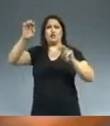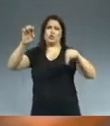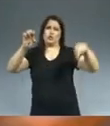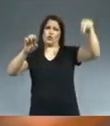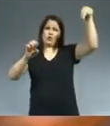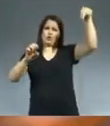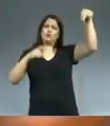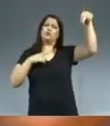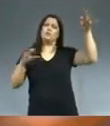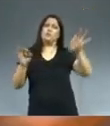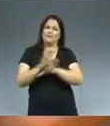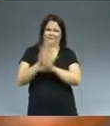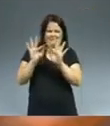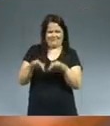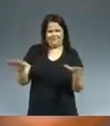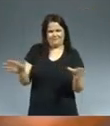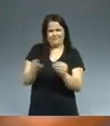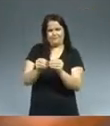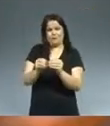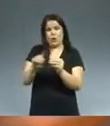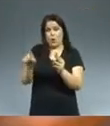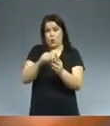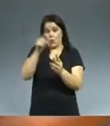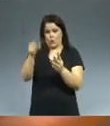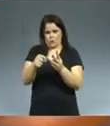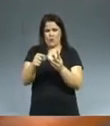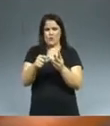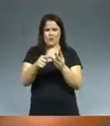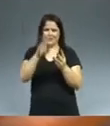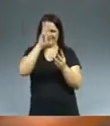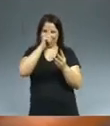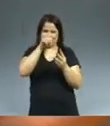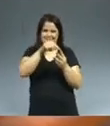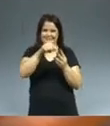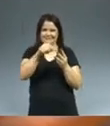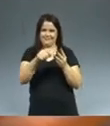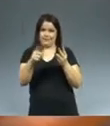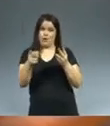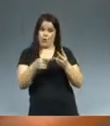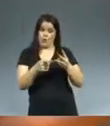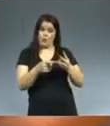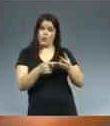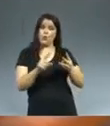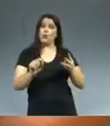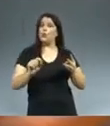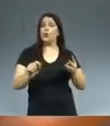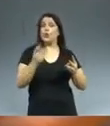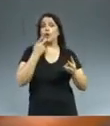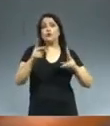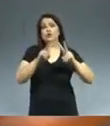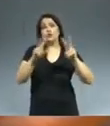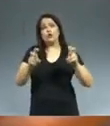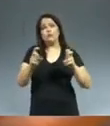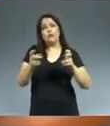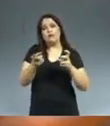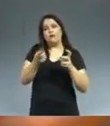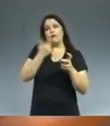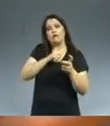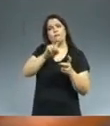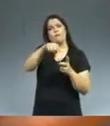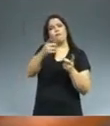norte e só para concluir Na verdade o último Pilar da nossa da nossa das nossas políticas públicas é um pilar da